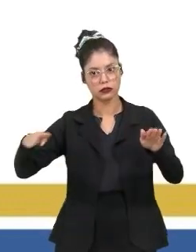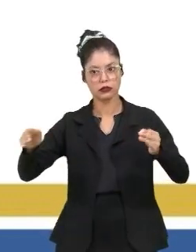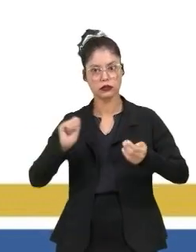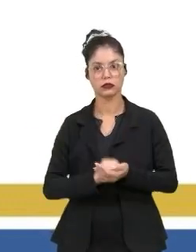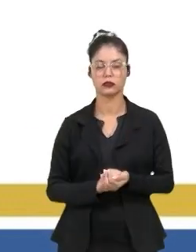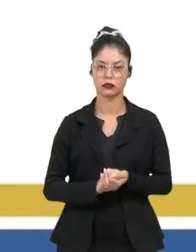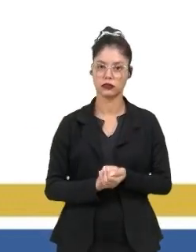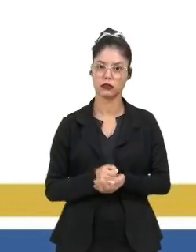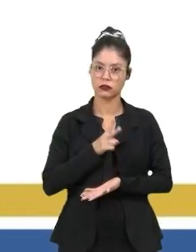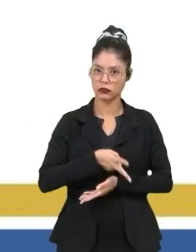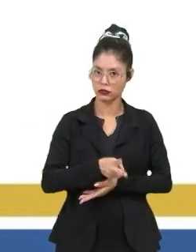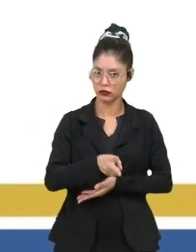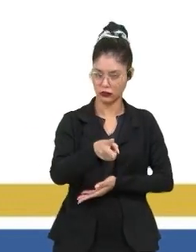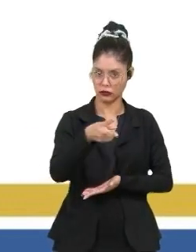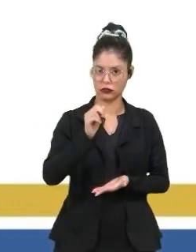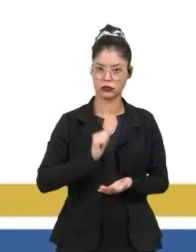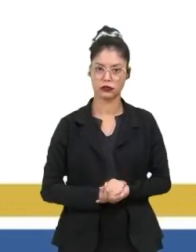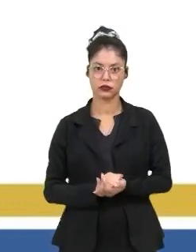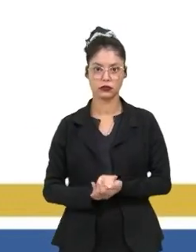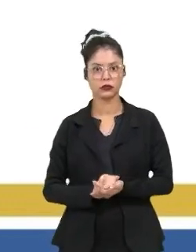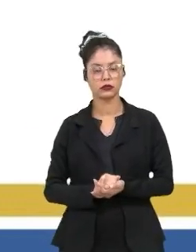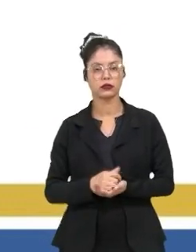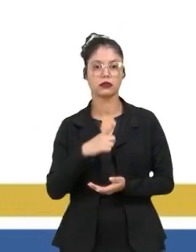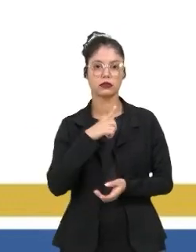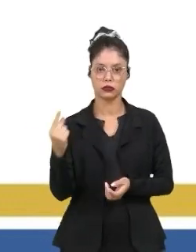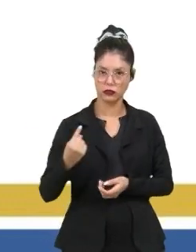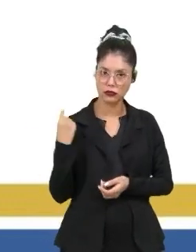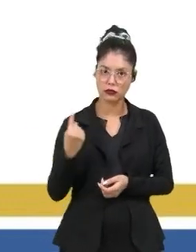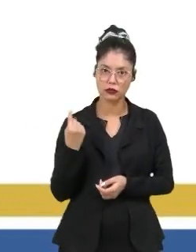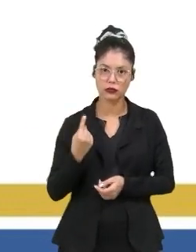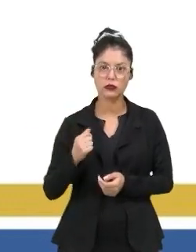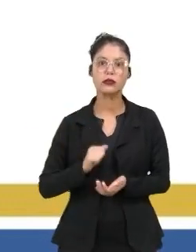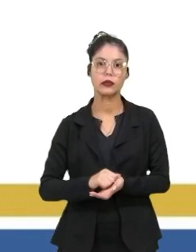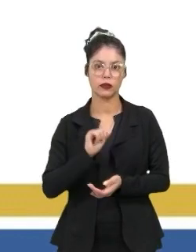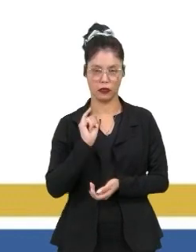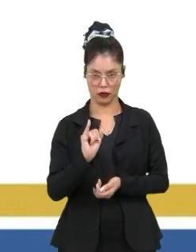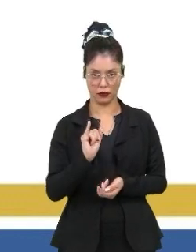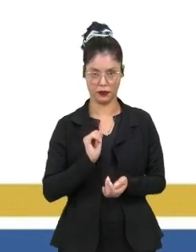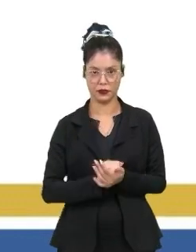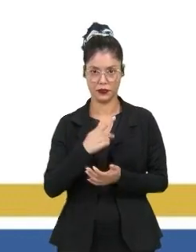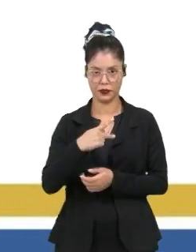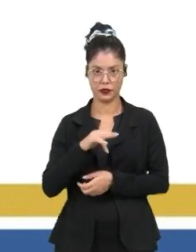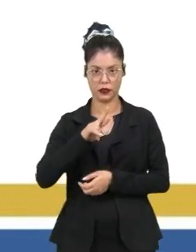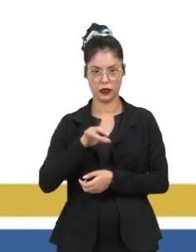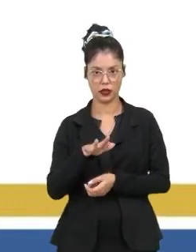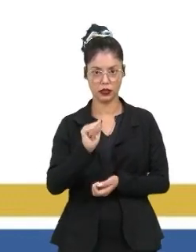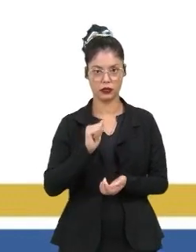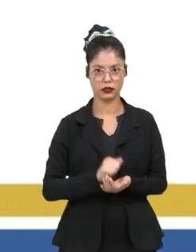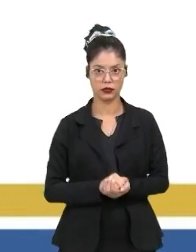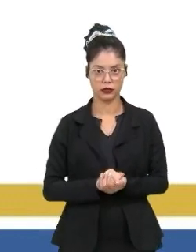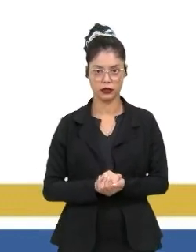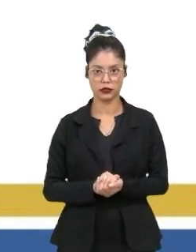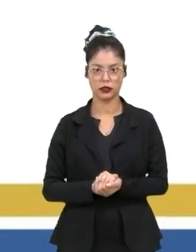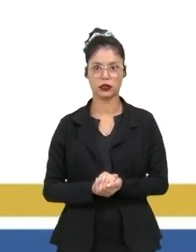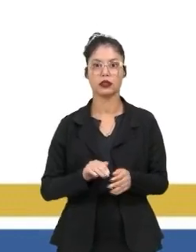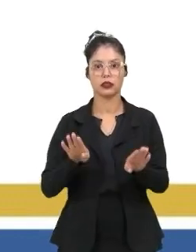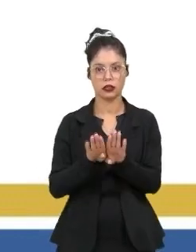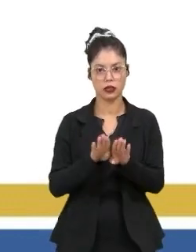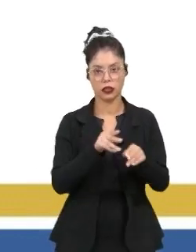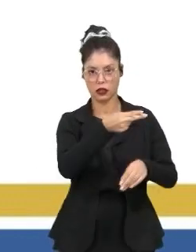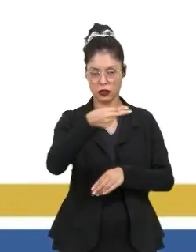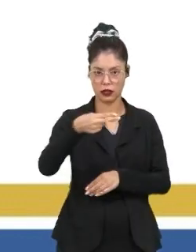a intensidade da corrente, eu vou isolar o meu I e vai ser igual a quê? Potência, o A igual